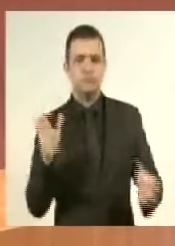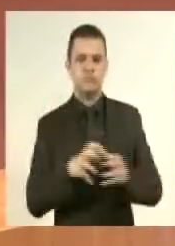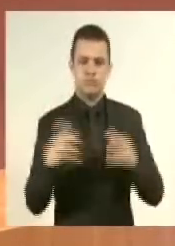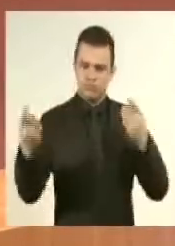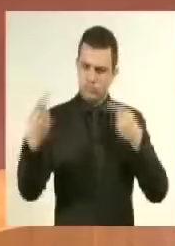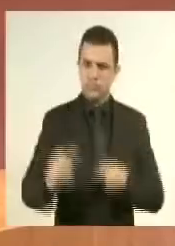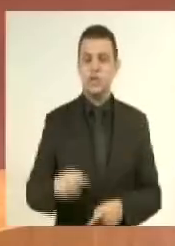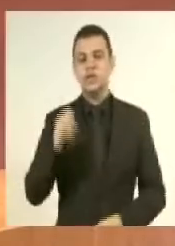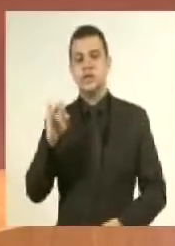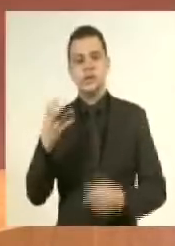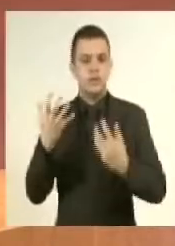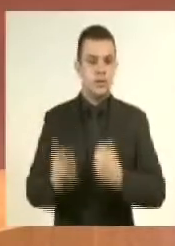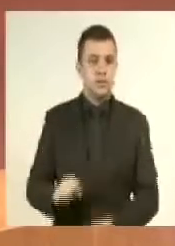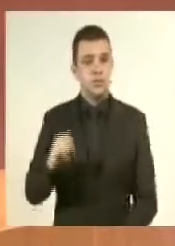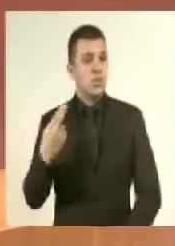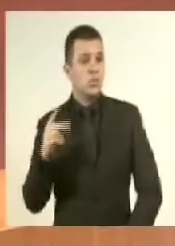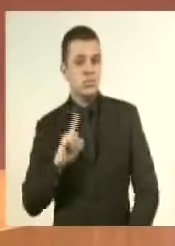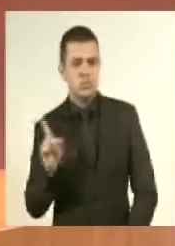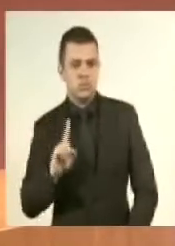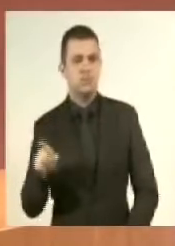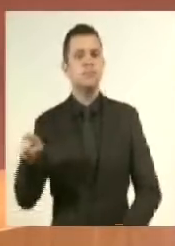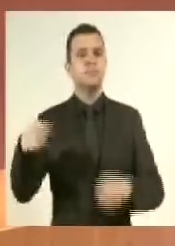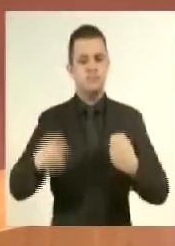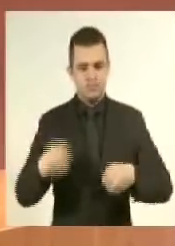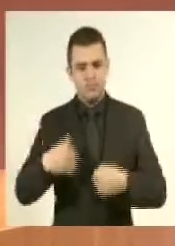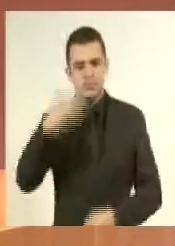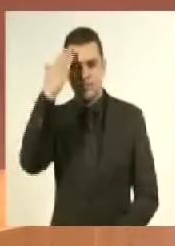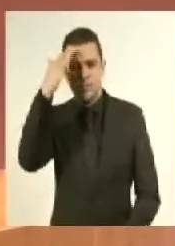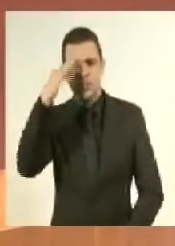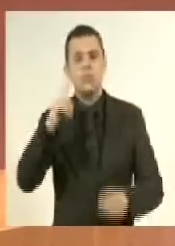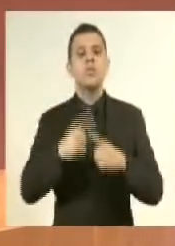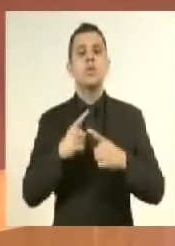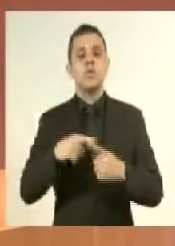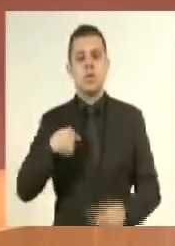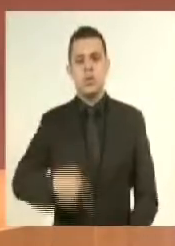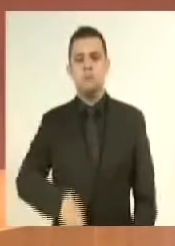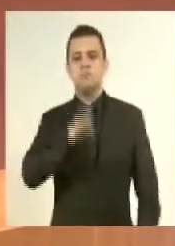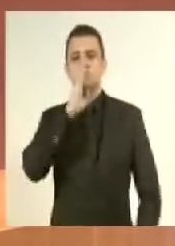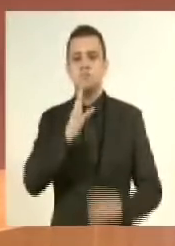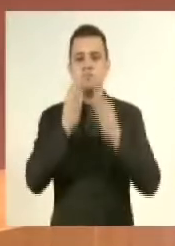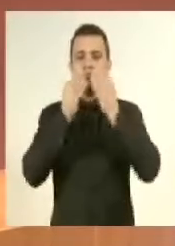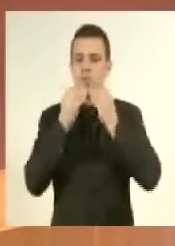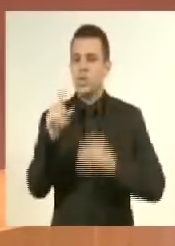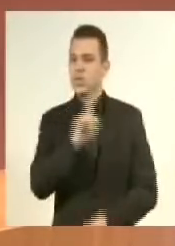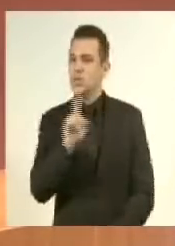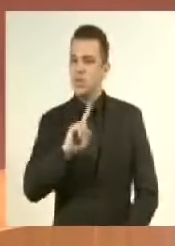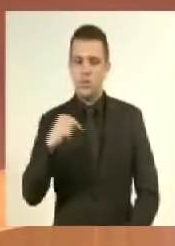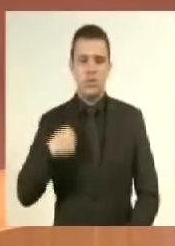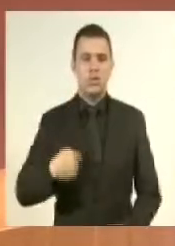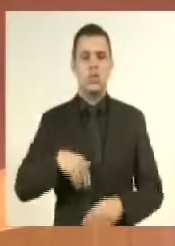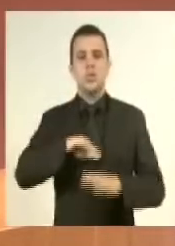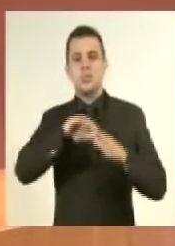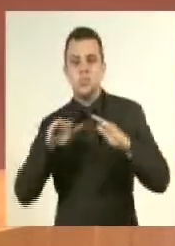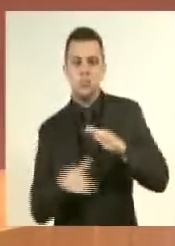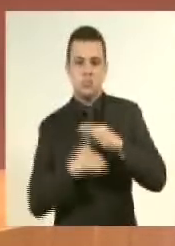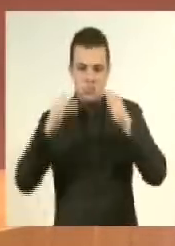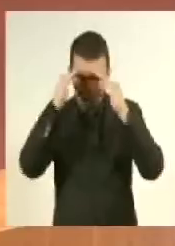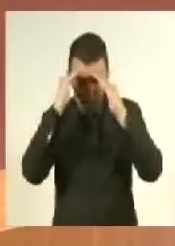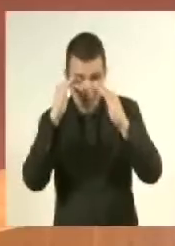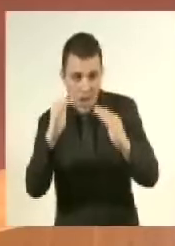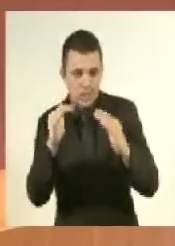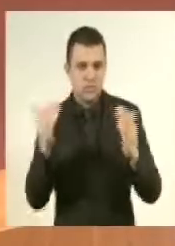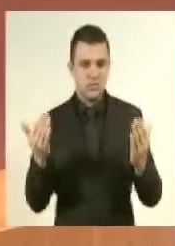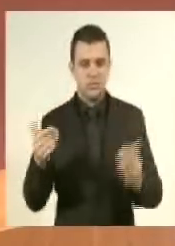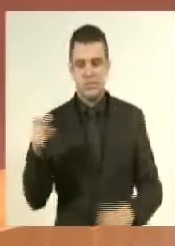que entender, presidente Humberto, porque eu não vou me calar. E eu não vou me curvar. E eu não vou me